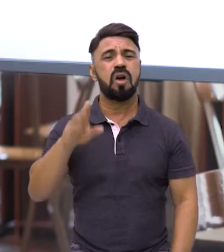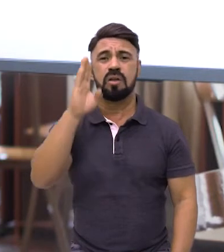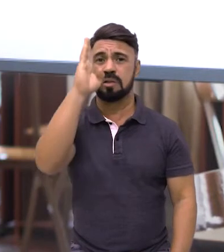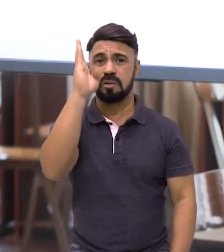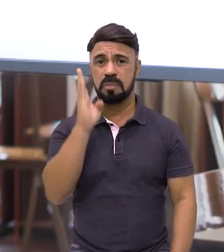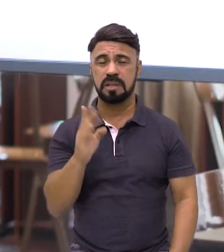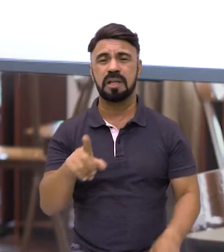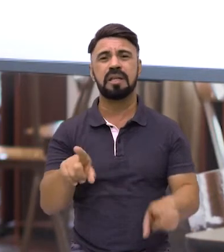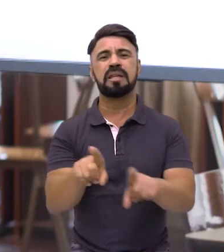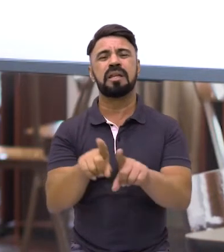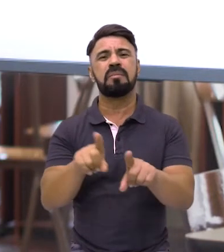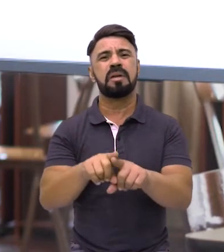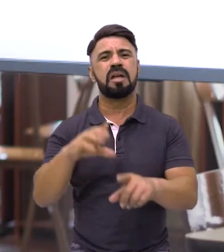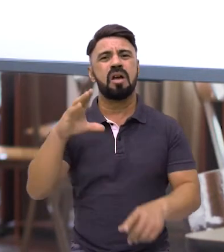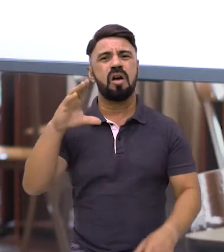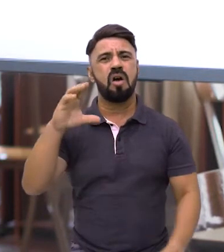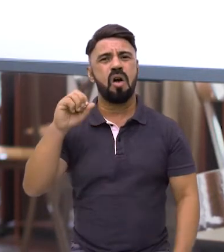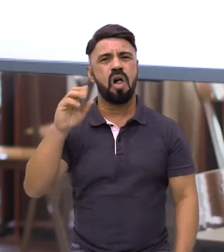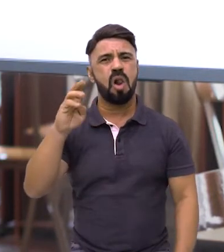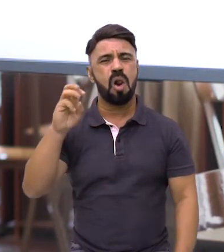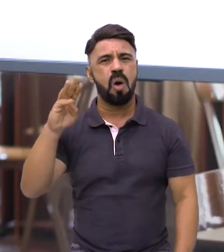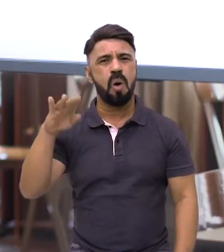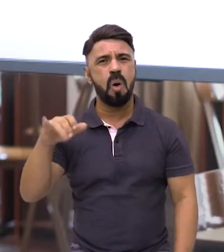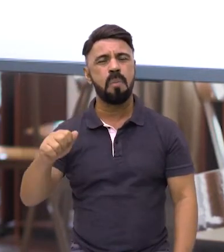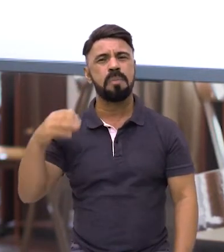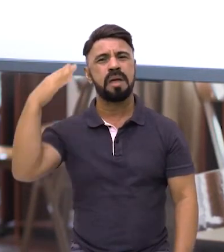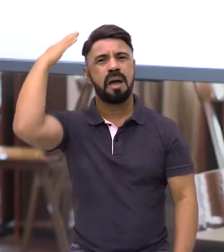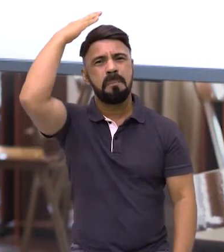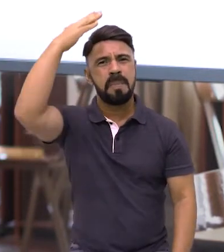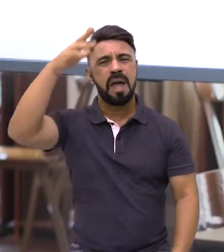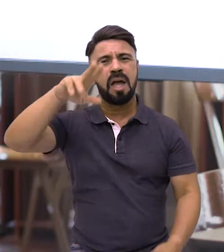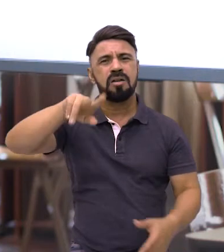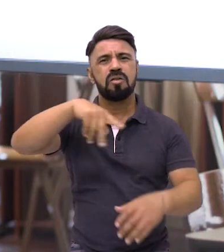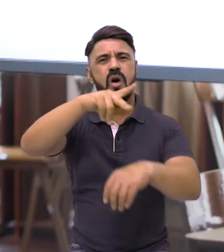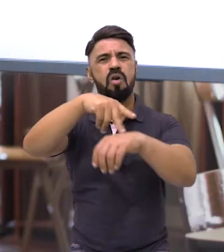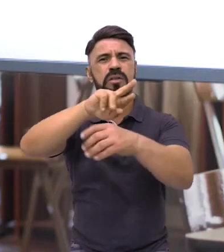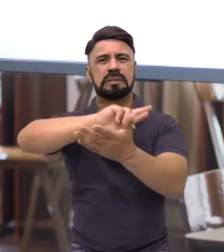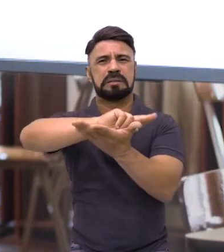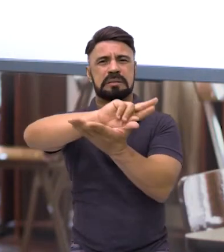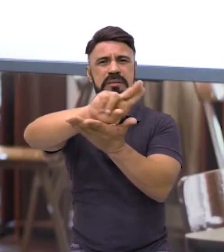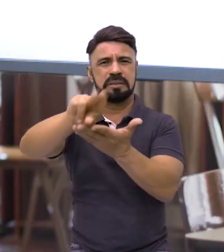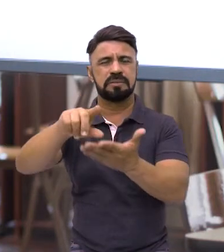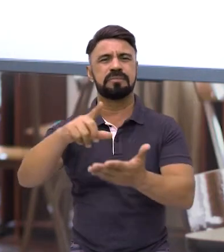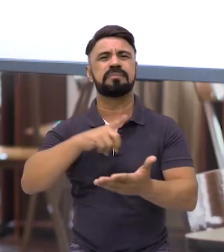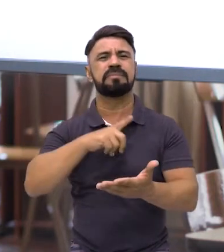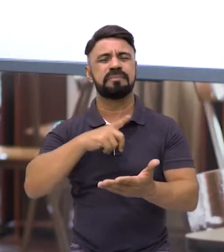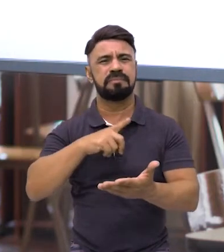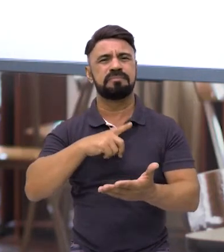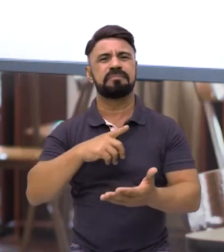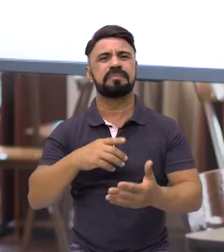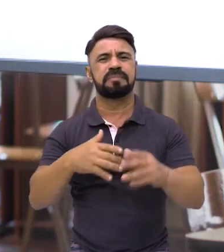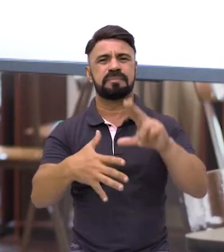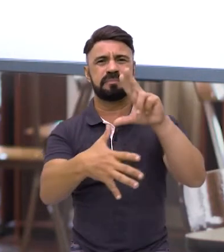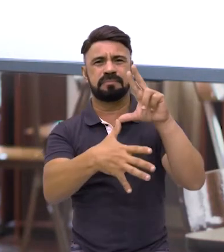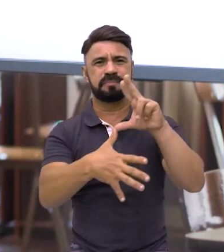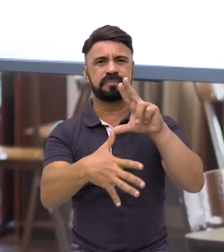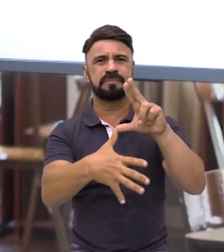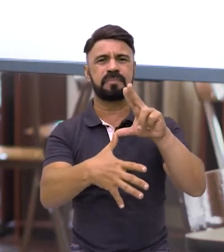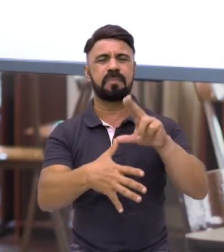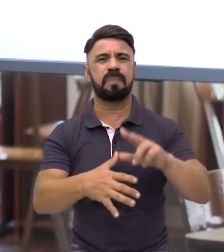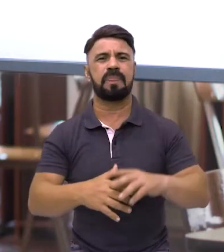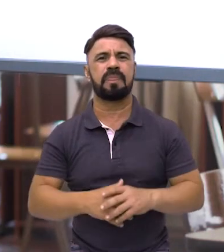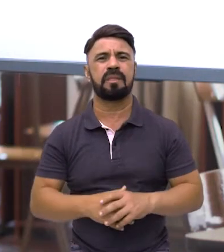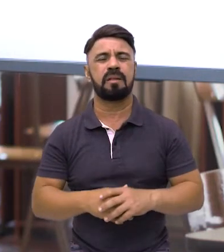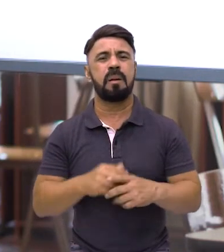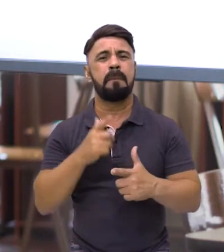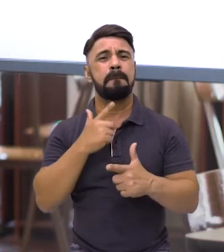mas como na Colômbia, no México e em tantas outras cidades que estão presentes na América Latina.